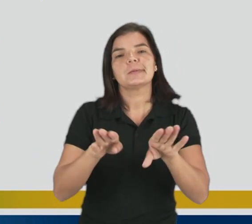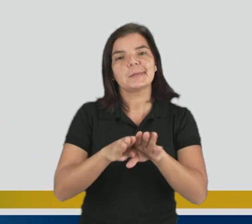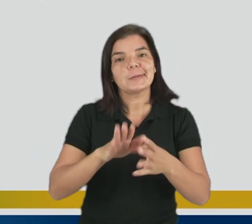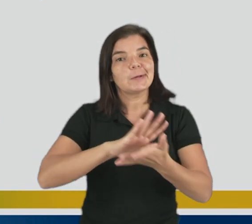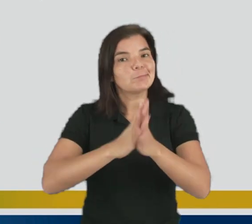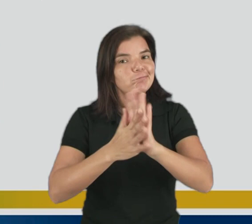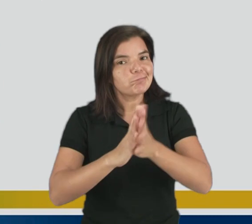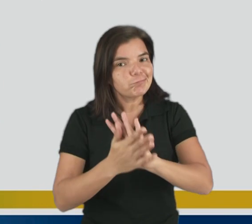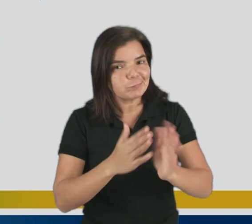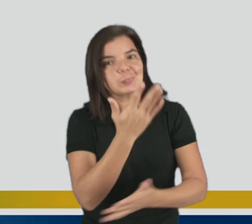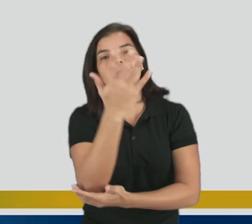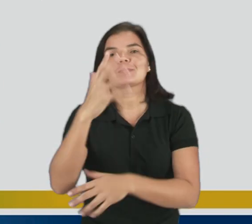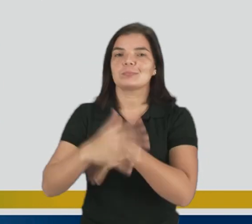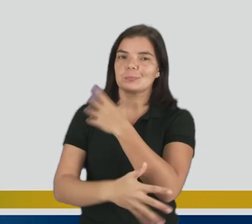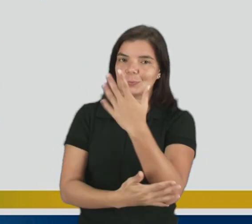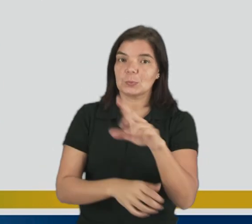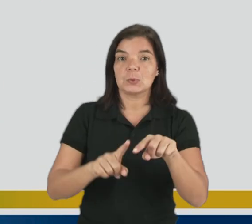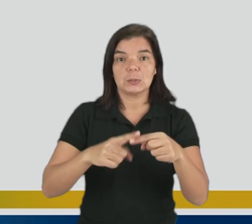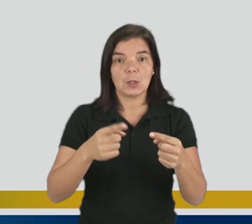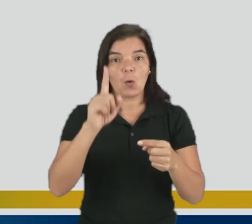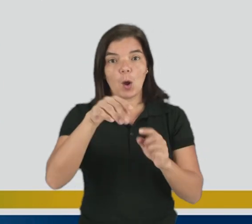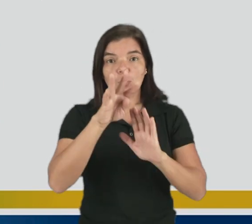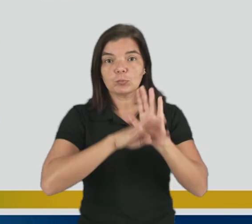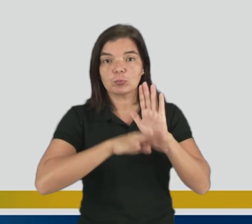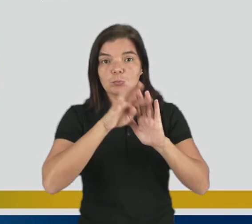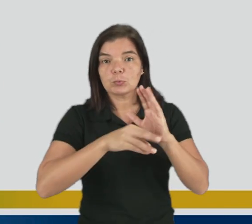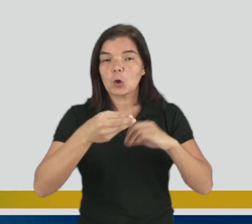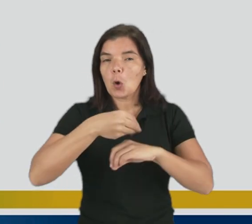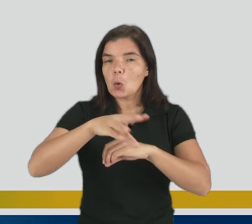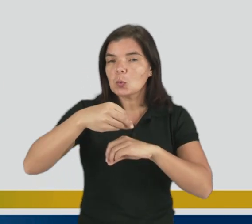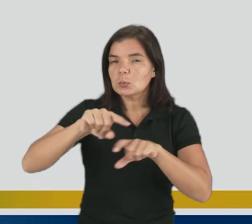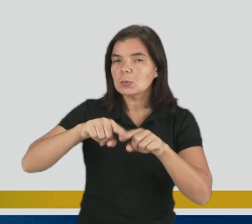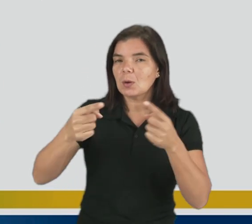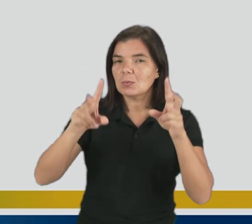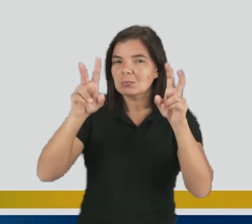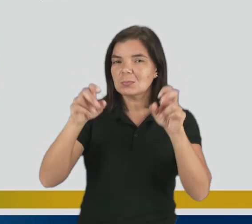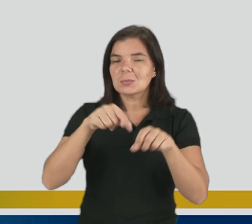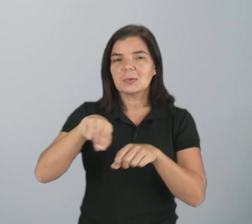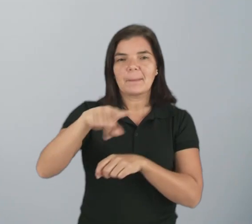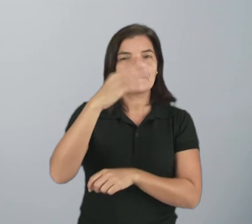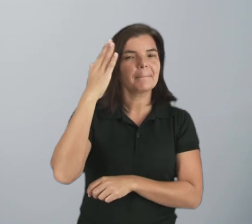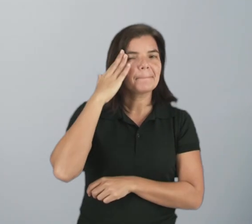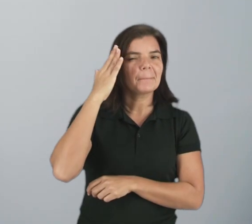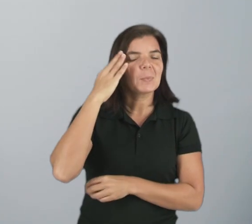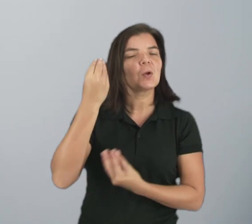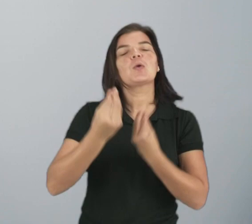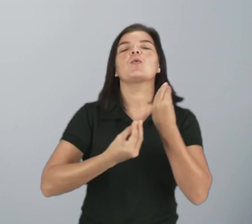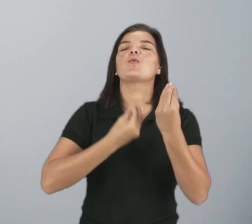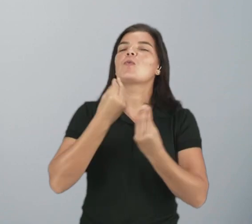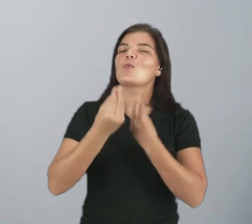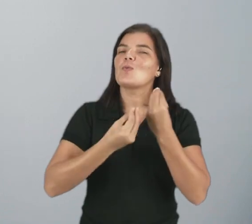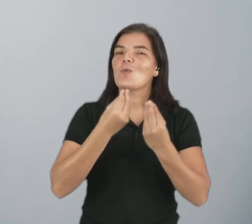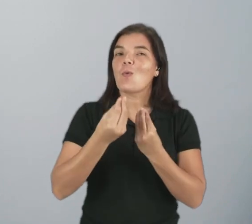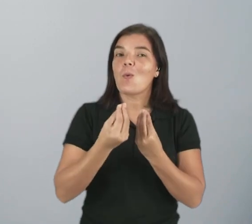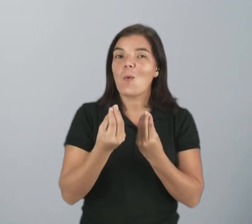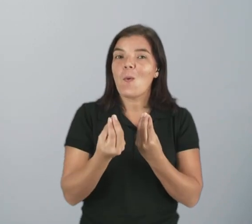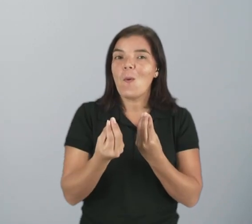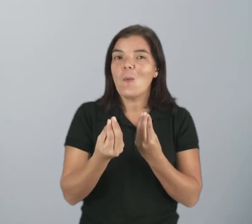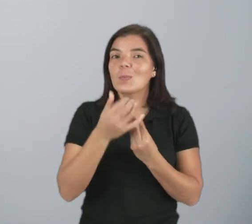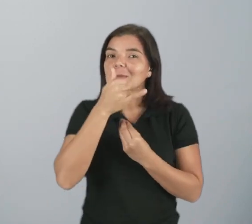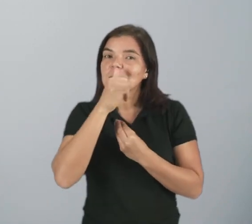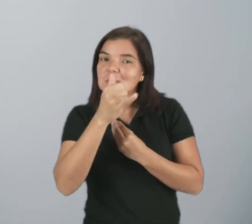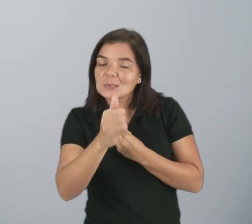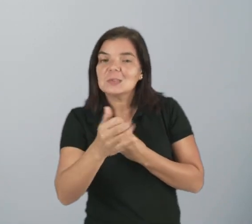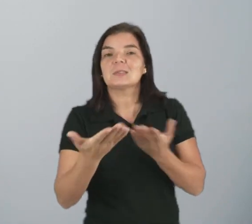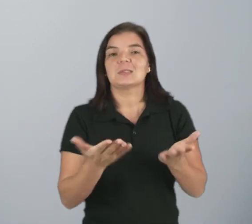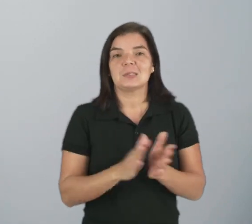que degrada mais o meio ambiente. Então esse texto coloca aí algumas questões para a gente pensar sobre que alternativas de